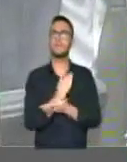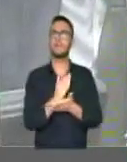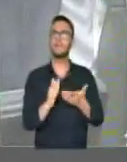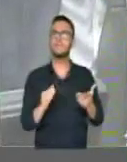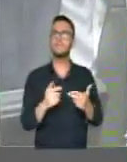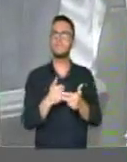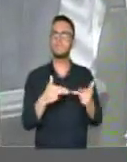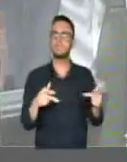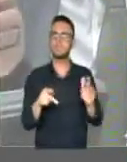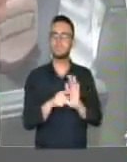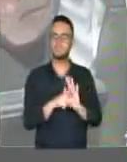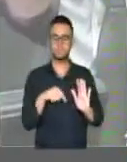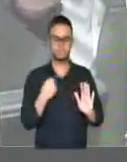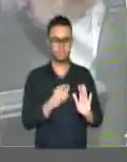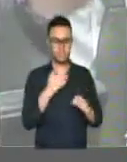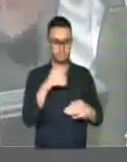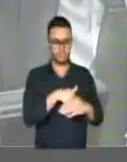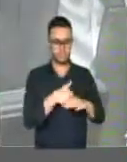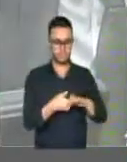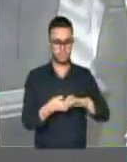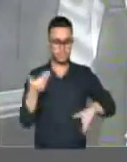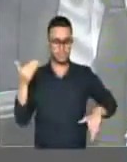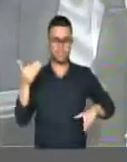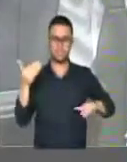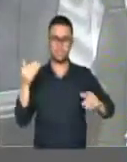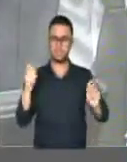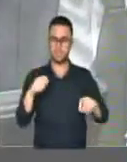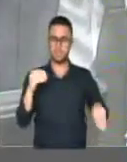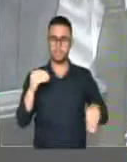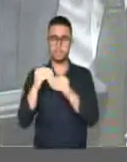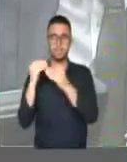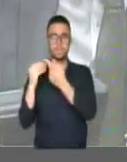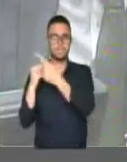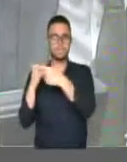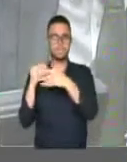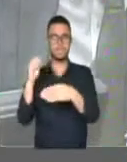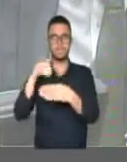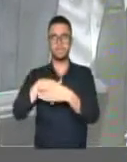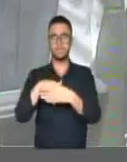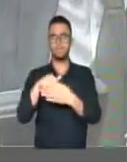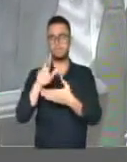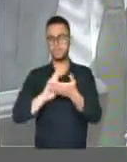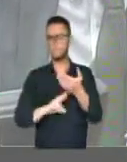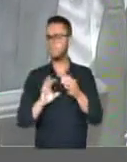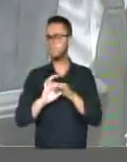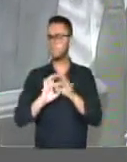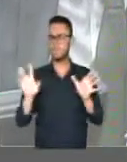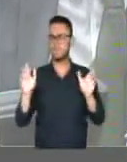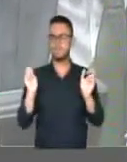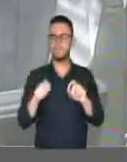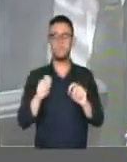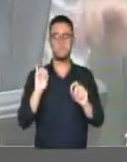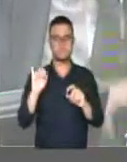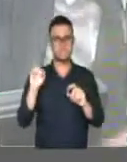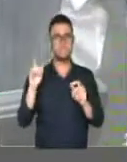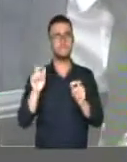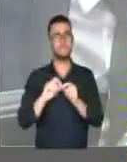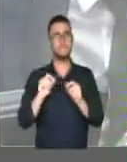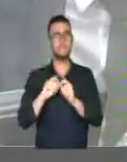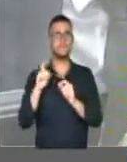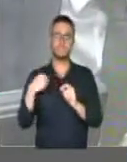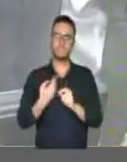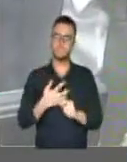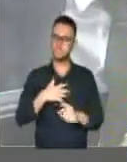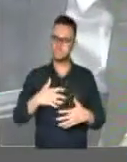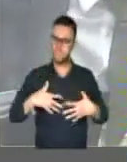nosso voto em separado no seu voto de relator. Tem todo direito a isso, seria para nós uma honra